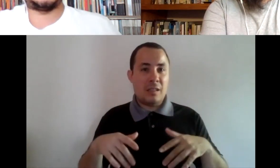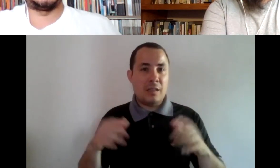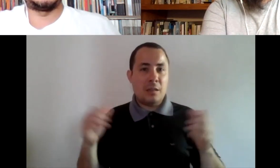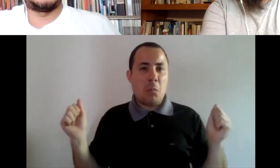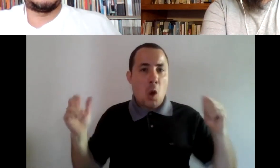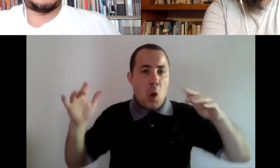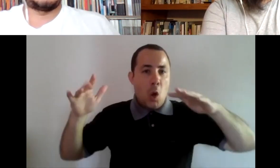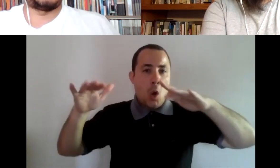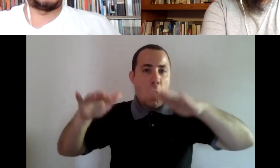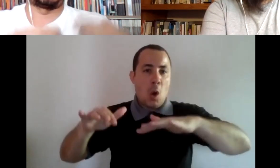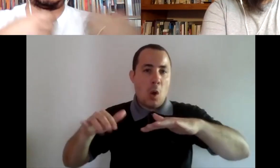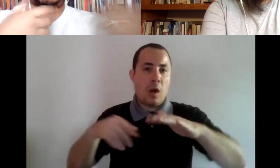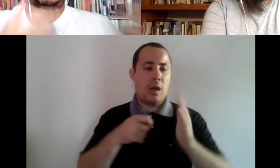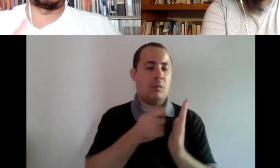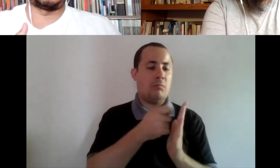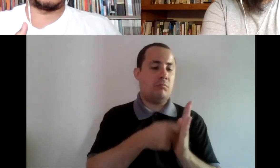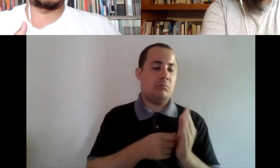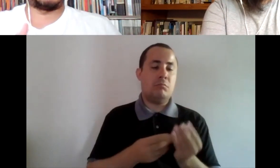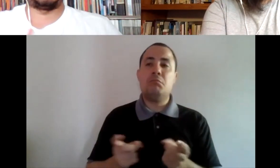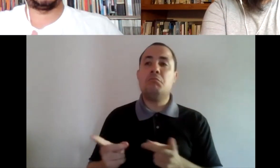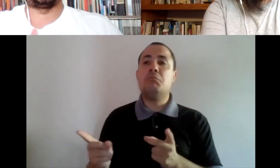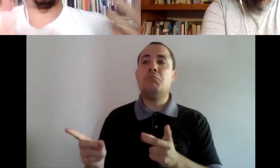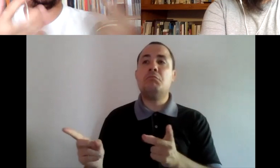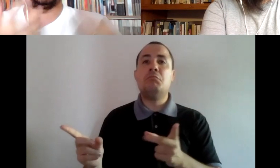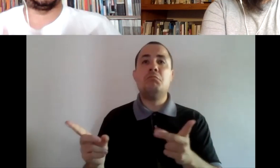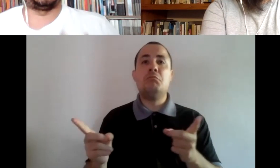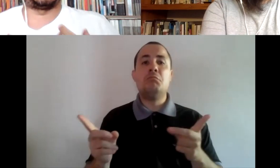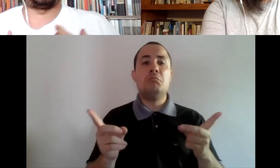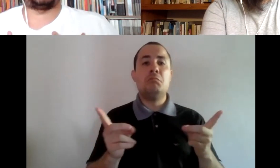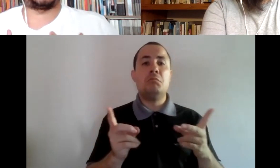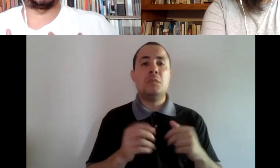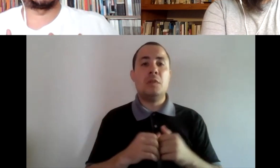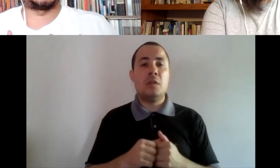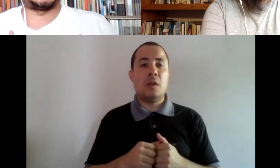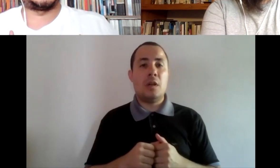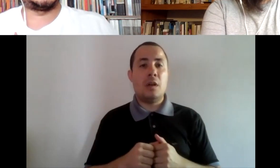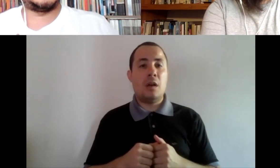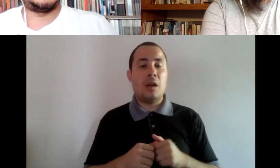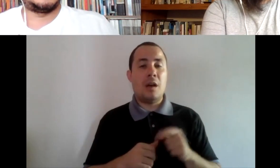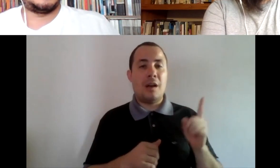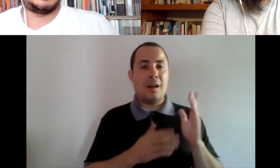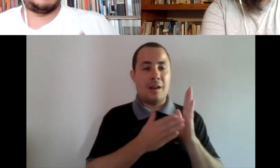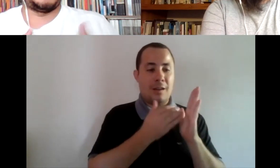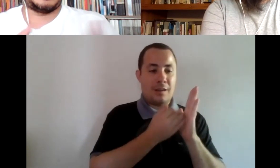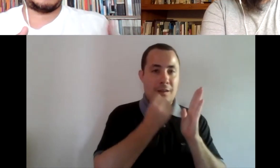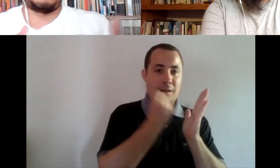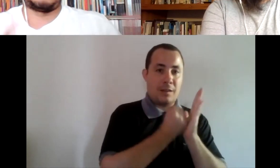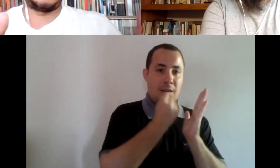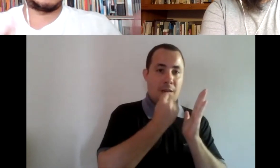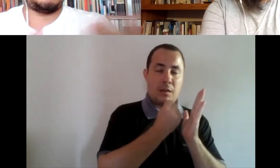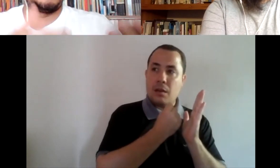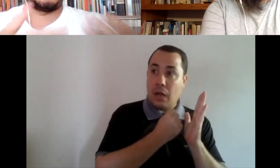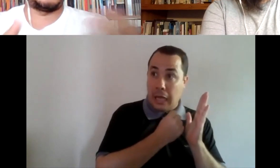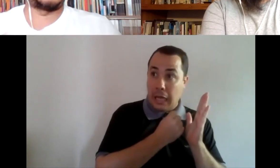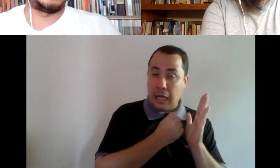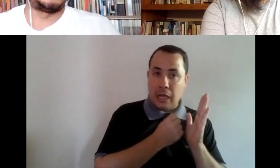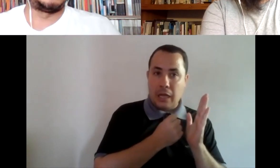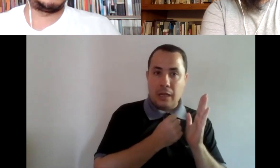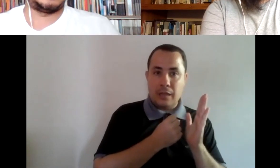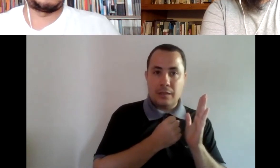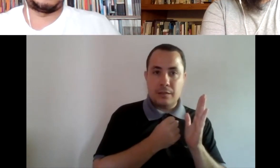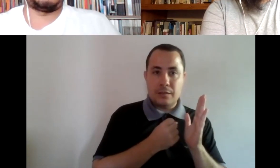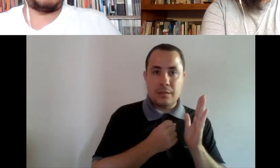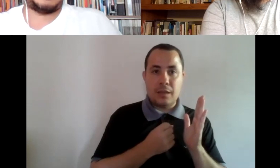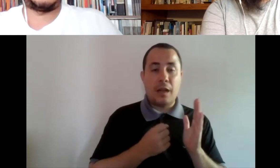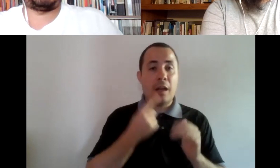e vendia. Aí as editoras ficaram sabendo e queriam levar ele para a editora grande, né? Ele foi lá conversar, viu quais eram os valores